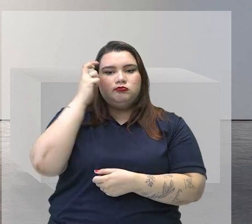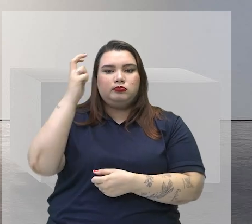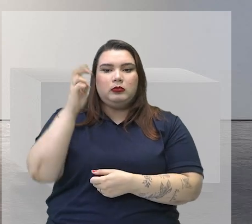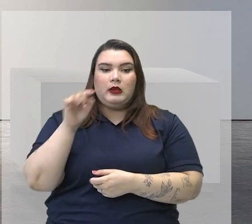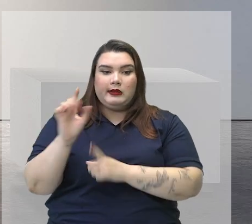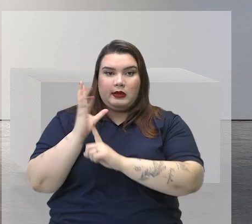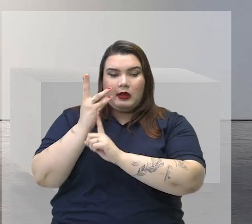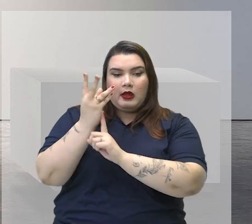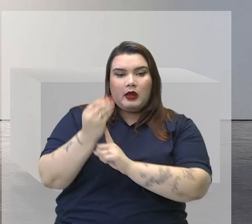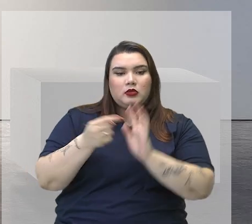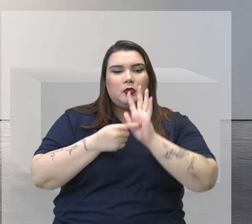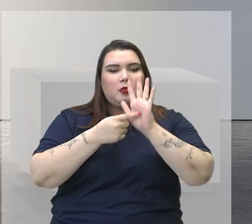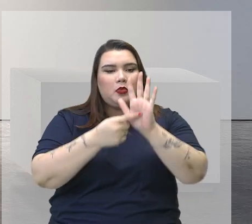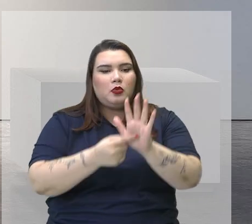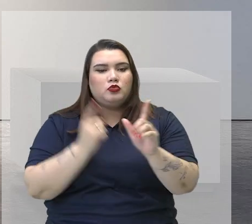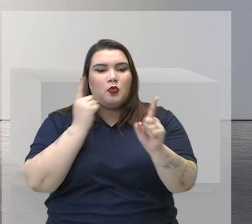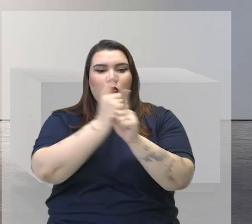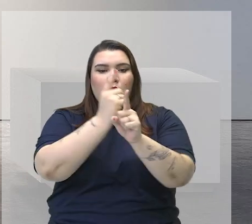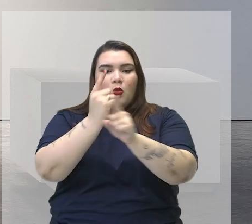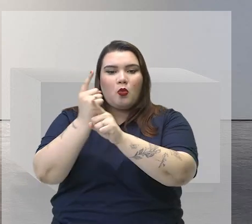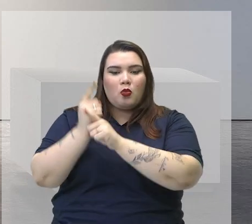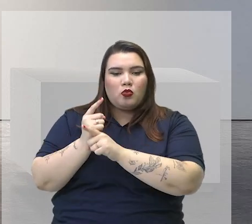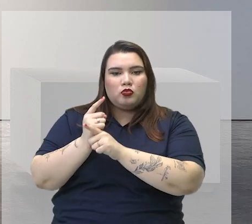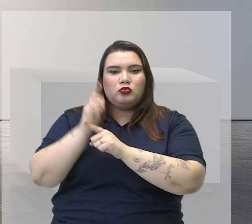grandes filósofos, como vocês podem ver aqui.